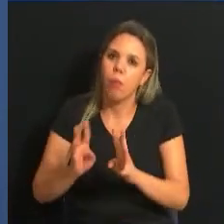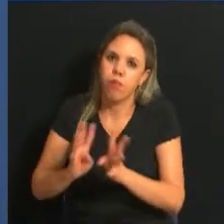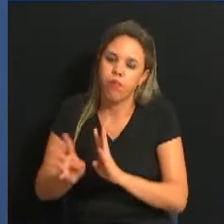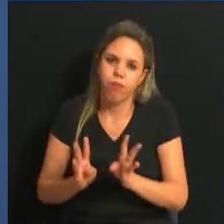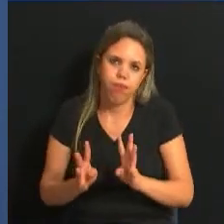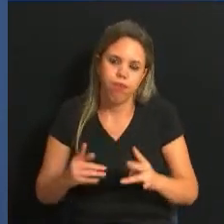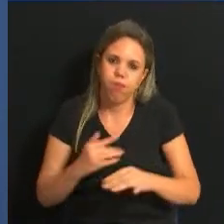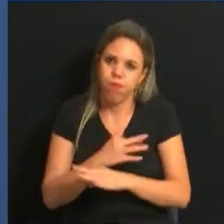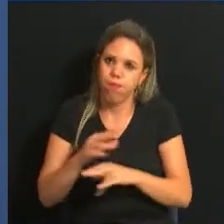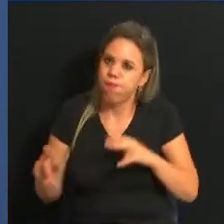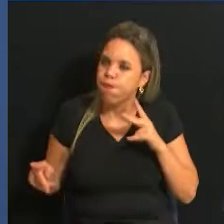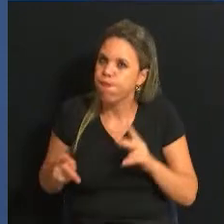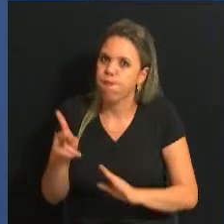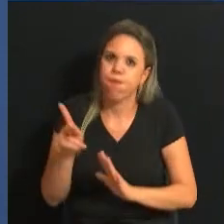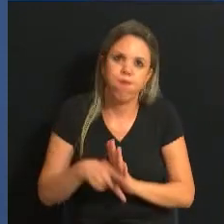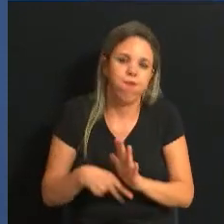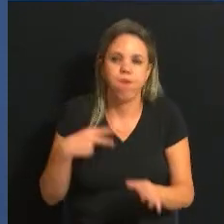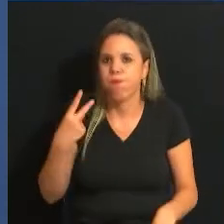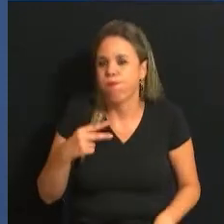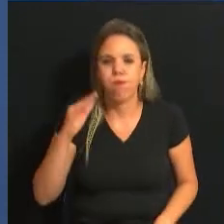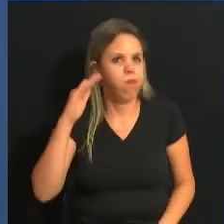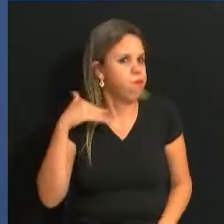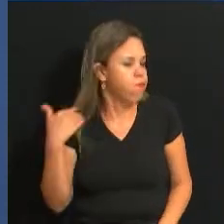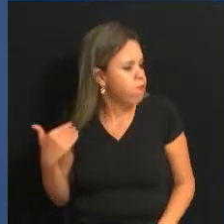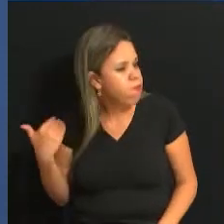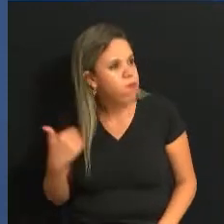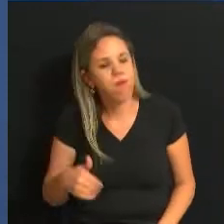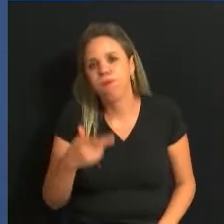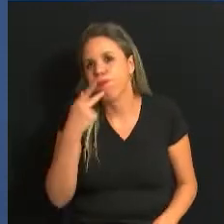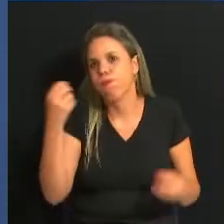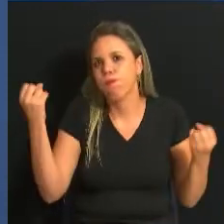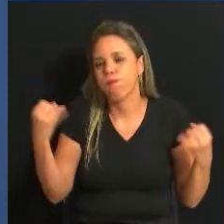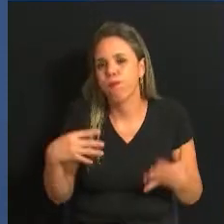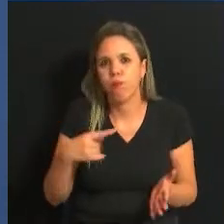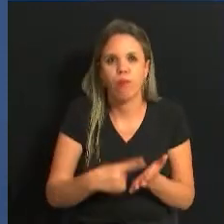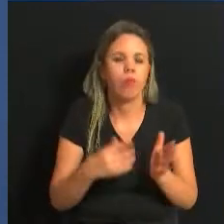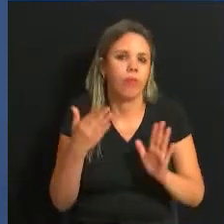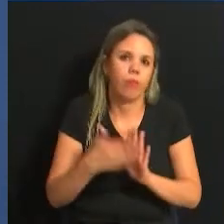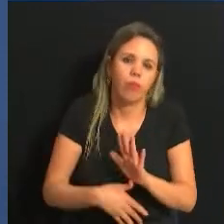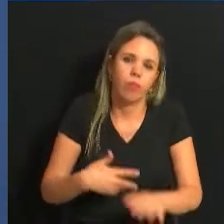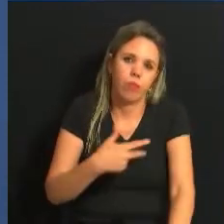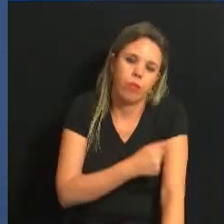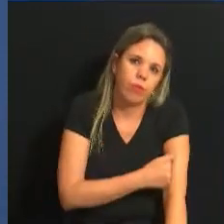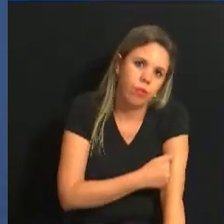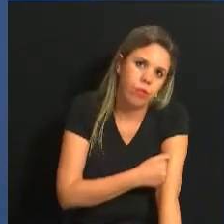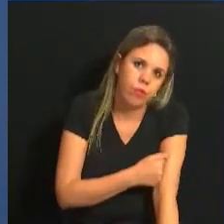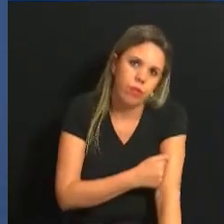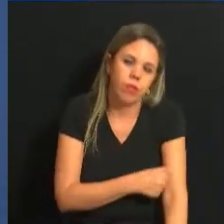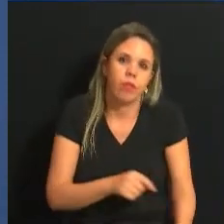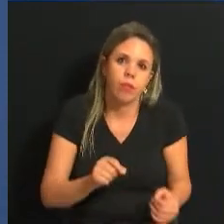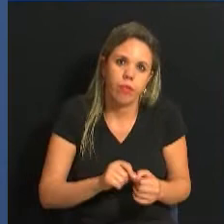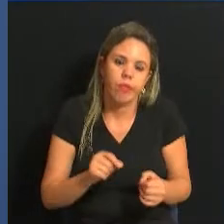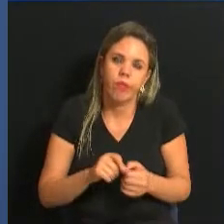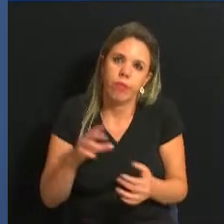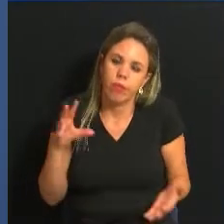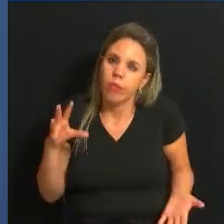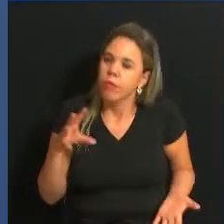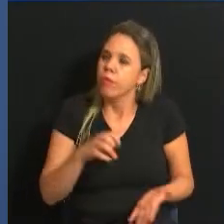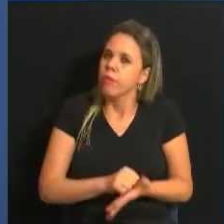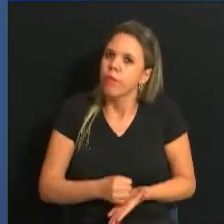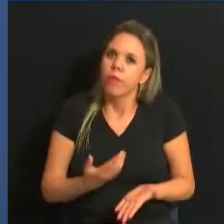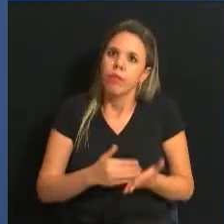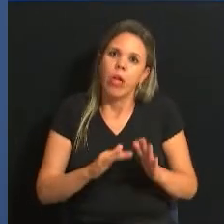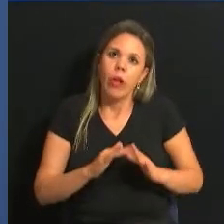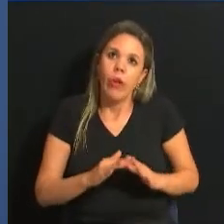e também do projeto da vereadora Mariana, que falava da comprovação da imunização para a realização de matrículas em